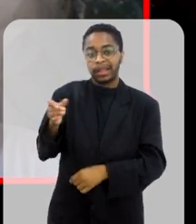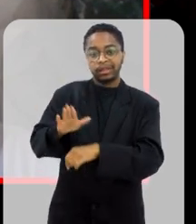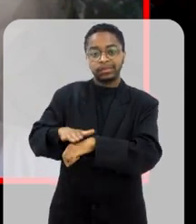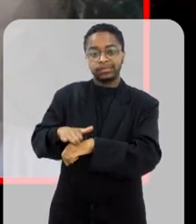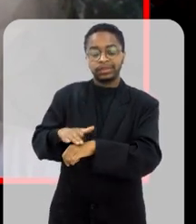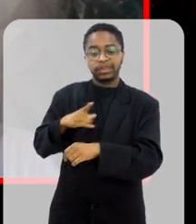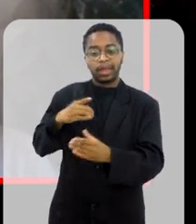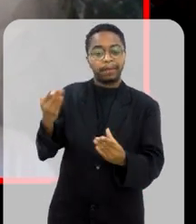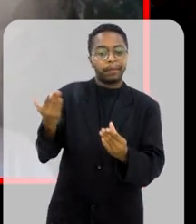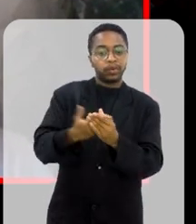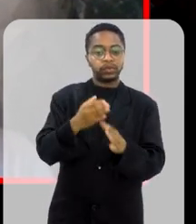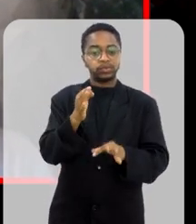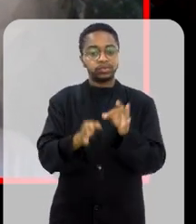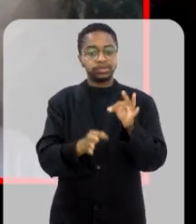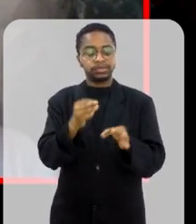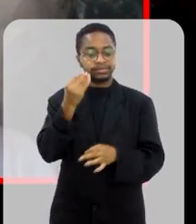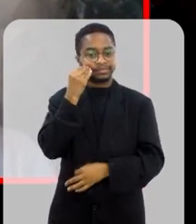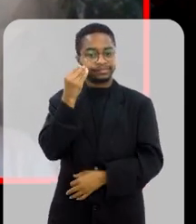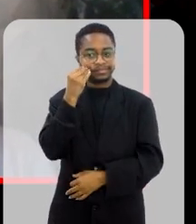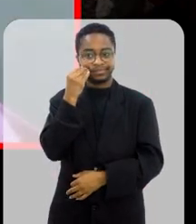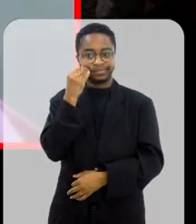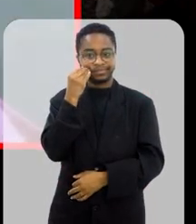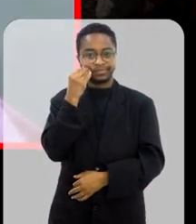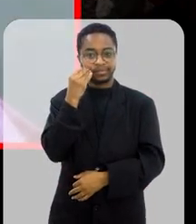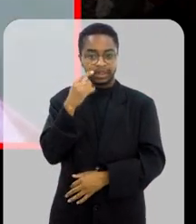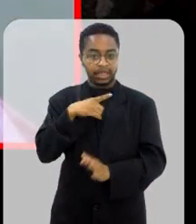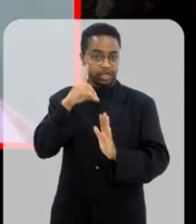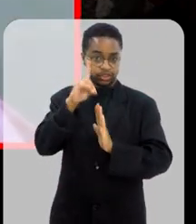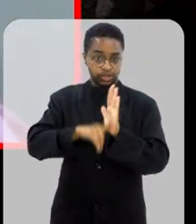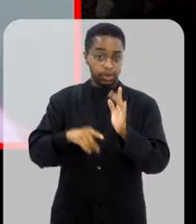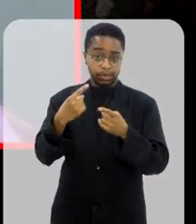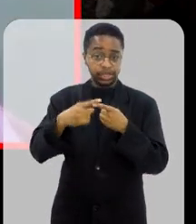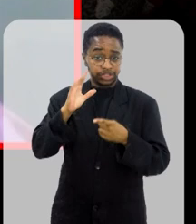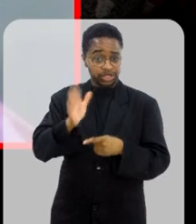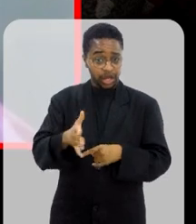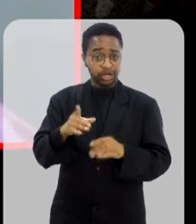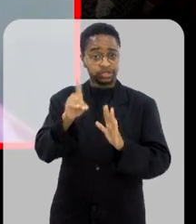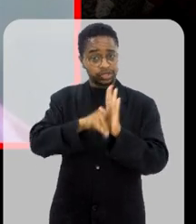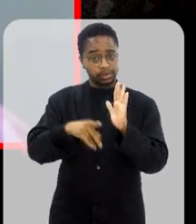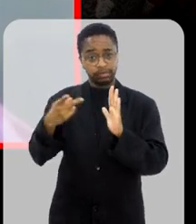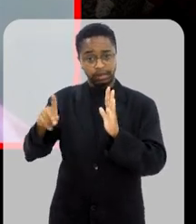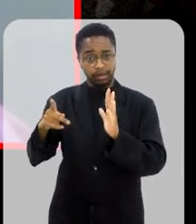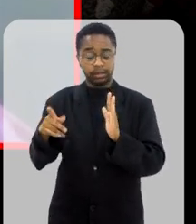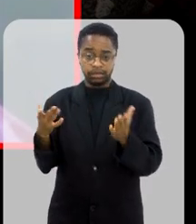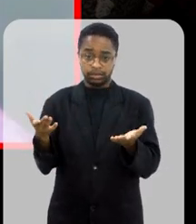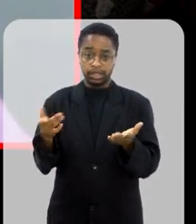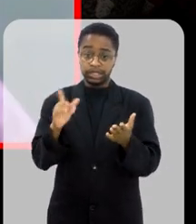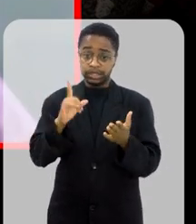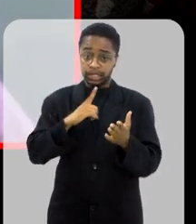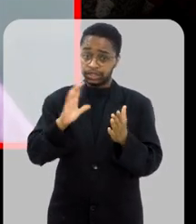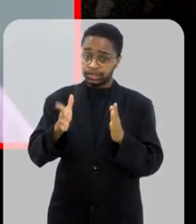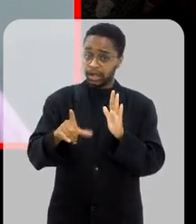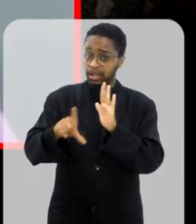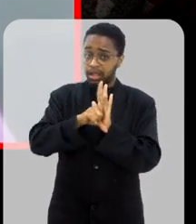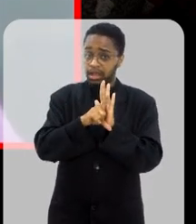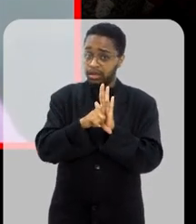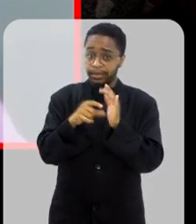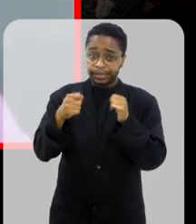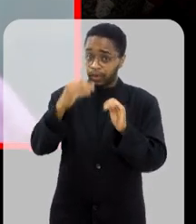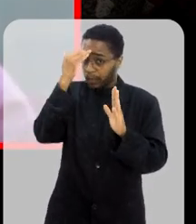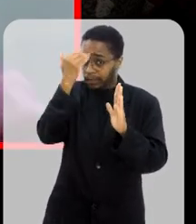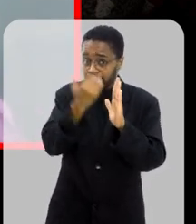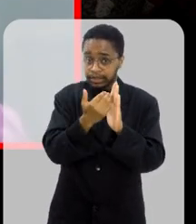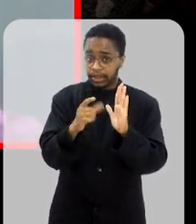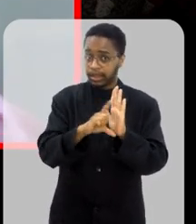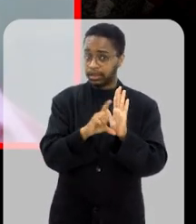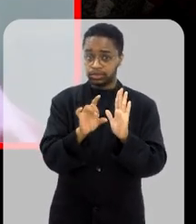necessário a Rafaela entrar com uma ação judicial para ter direito que já é dela, o direito está adquirido, já é uma lei. Então